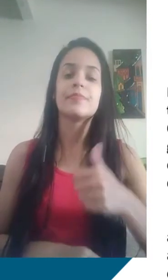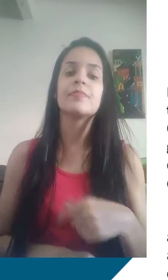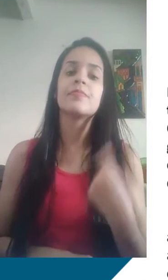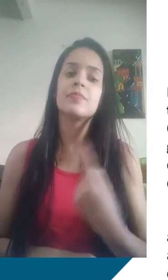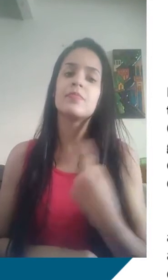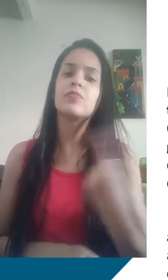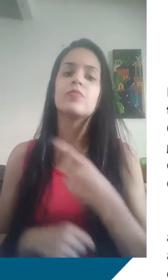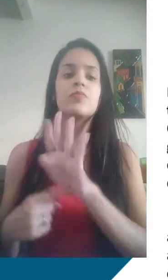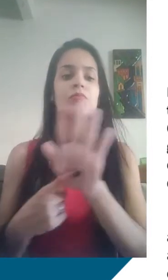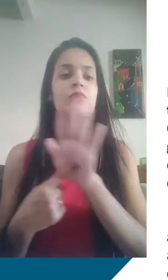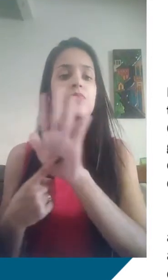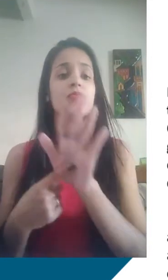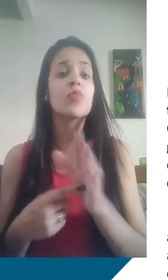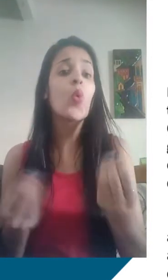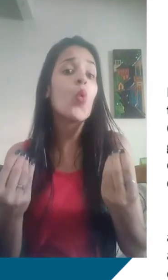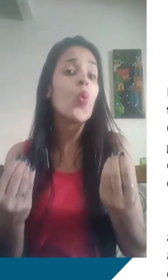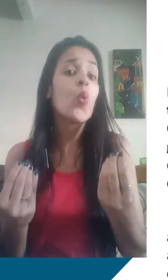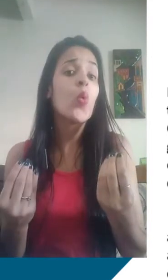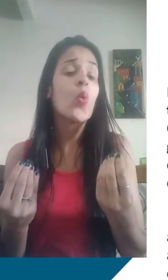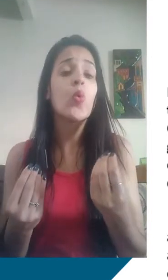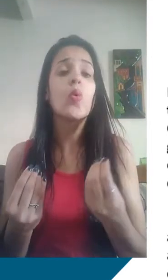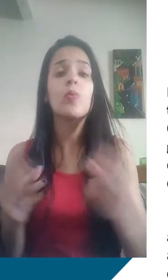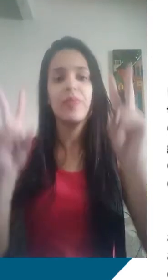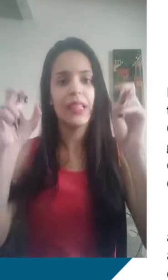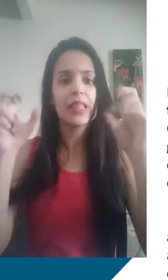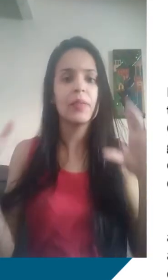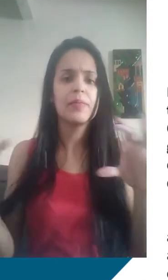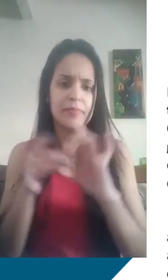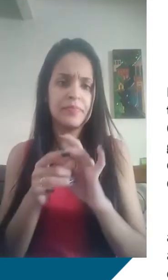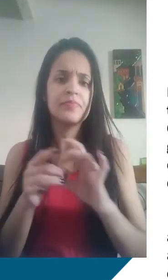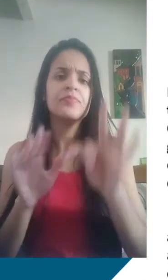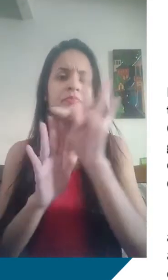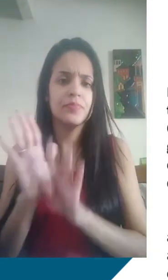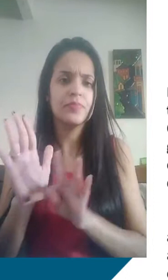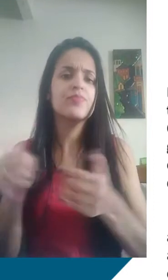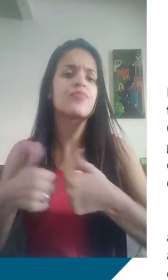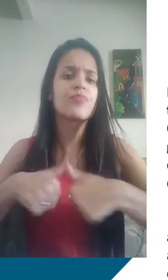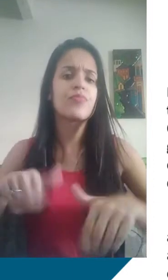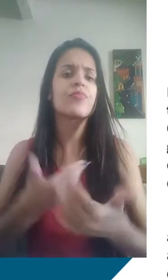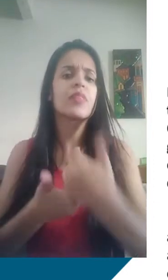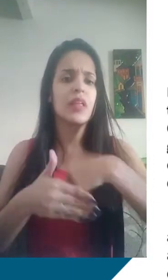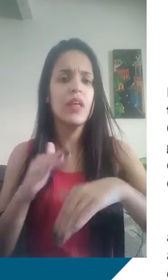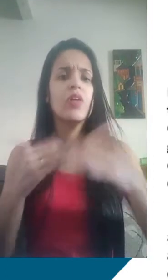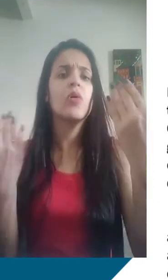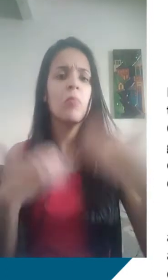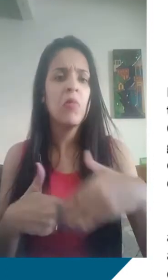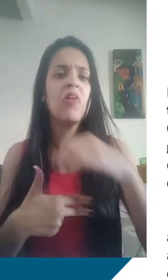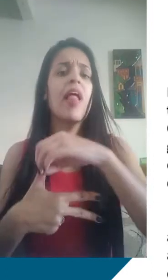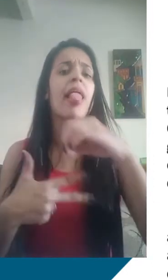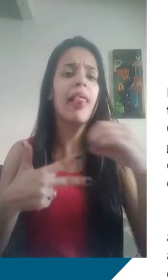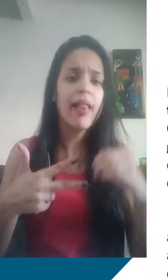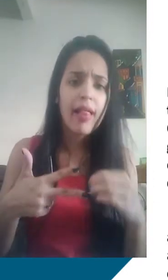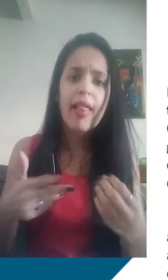coesão textual é apresentada nas questões de vestibular dos exames do CEDERJ, da UERJ e do Enem.